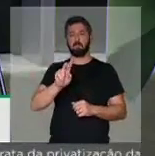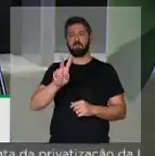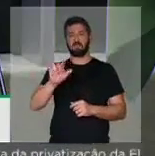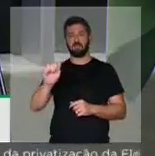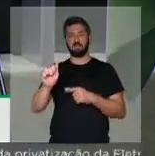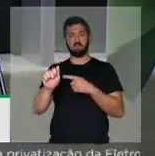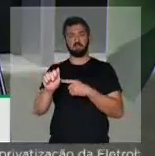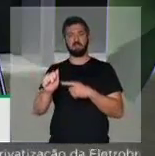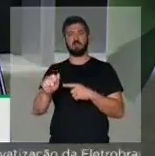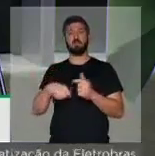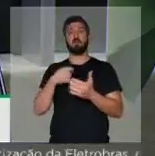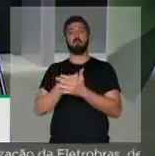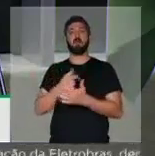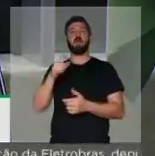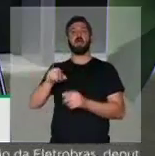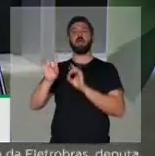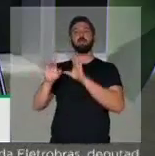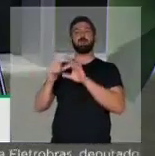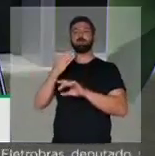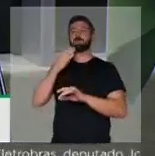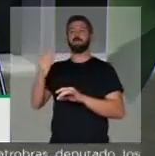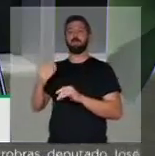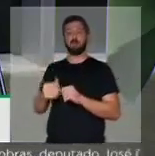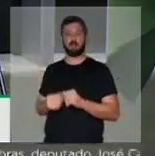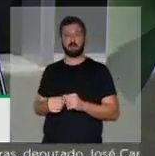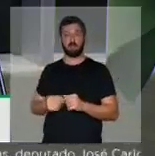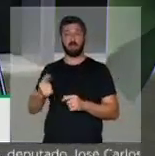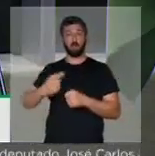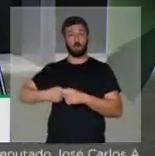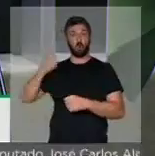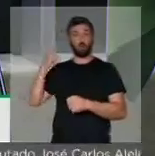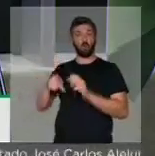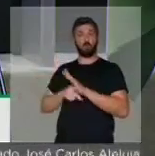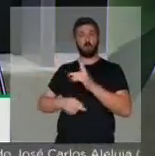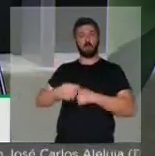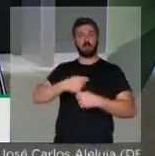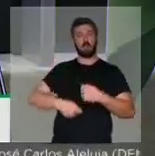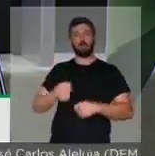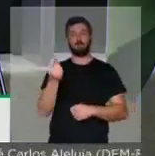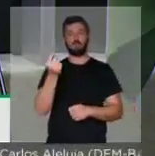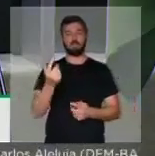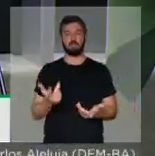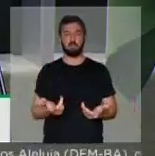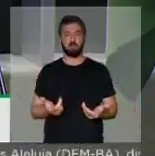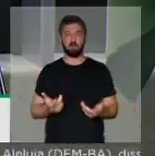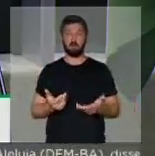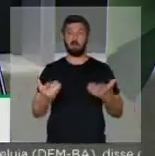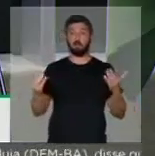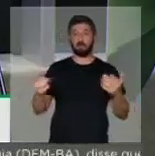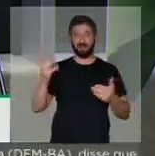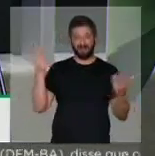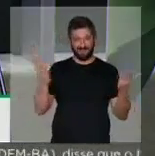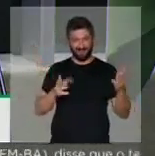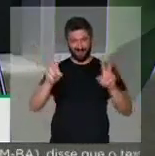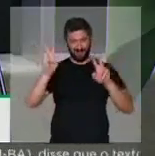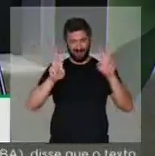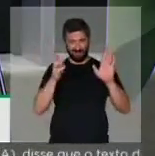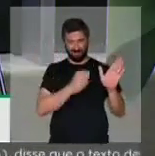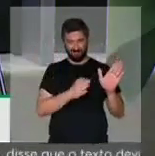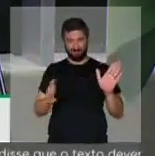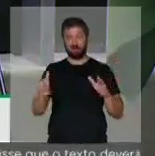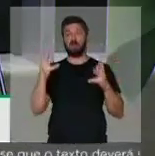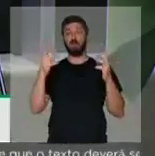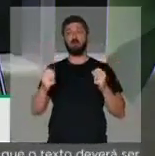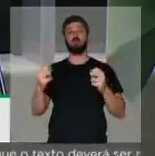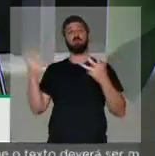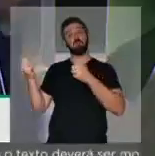vai bancar os privilégios e aumentar o lucro do mercado financeiro. Neste carnaval, vamos botar